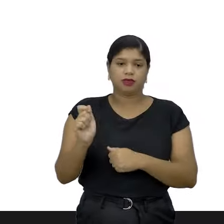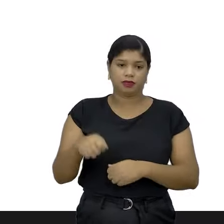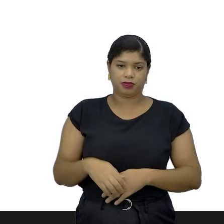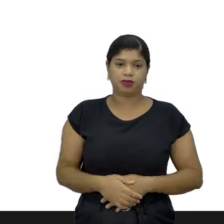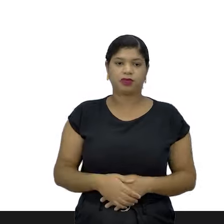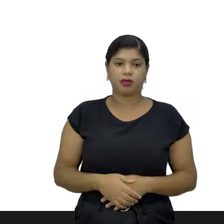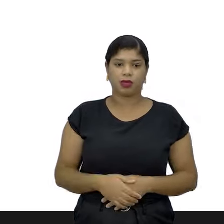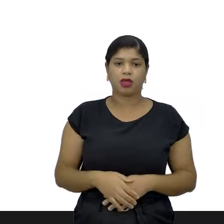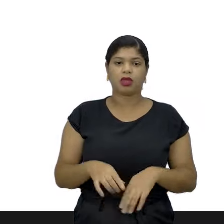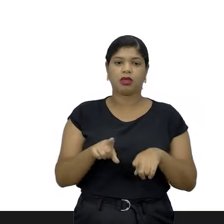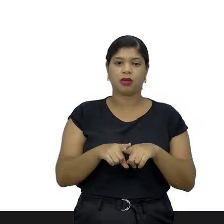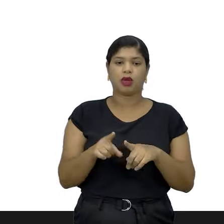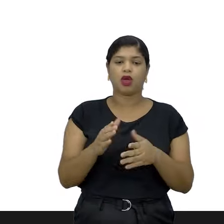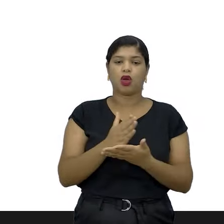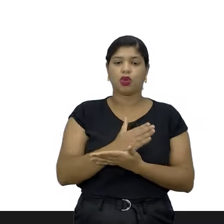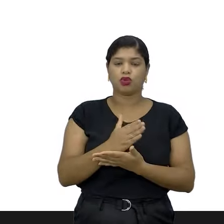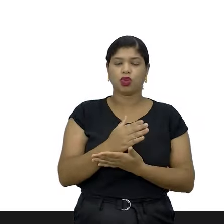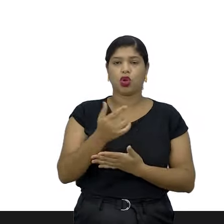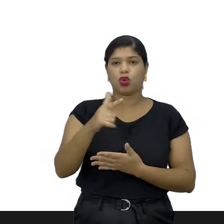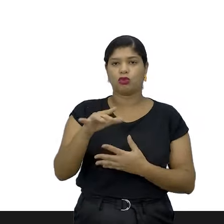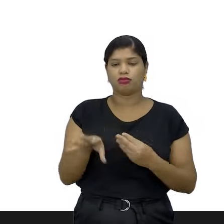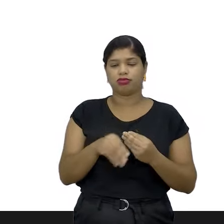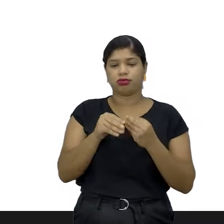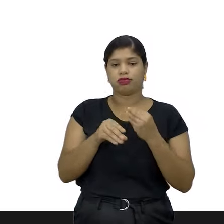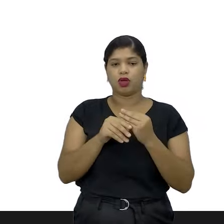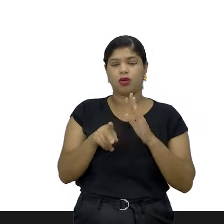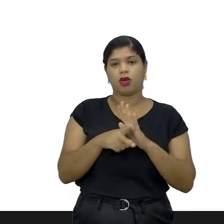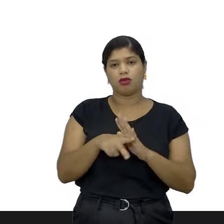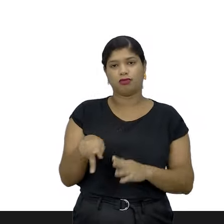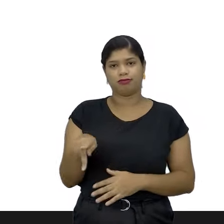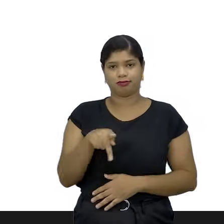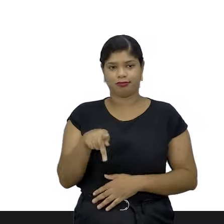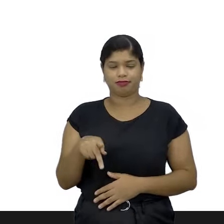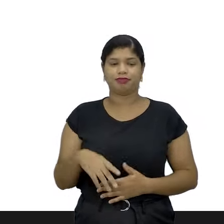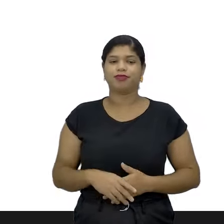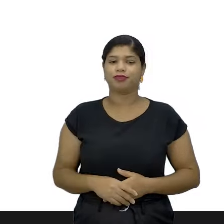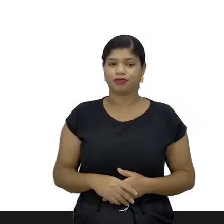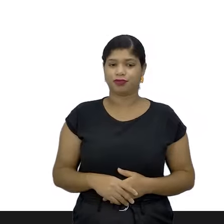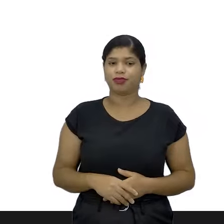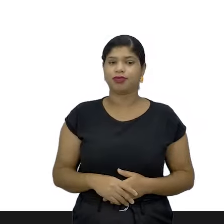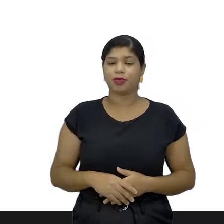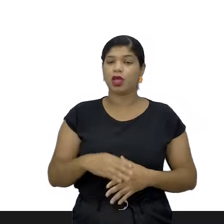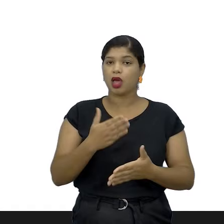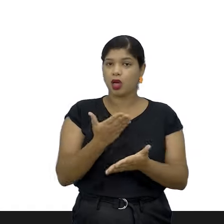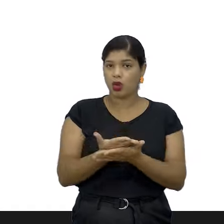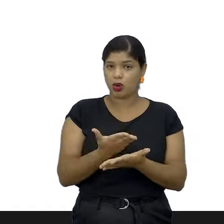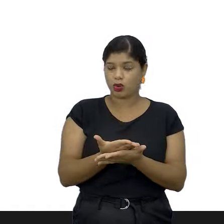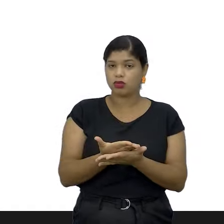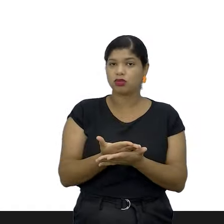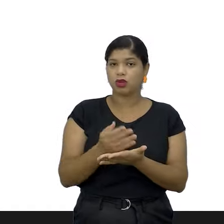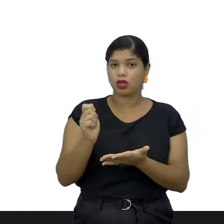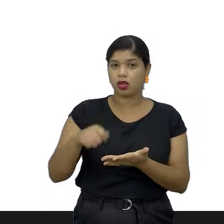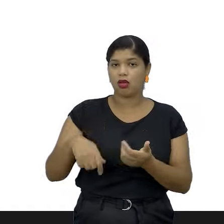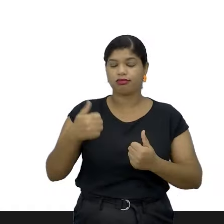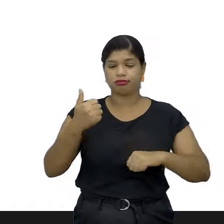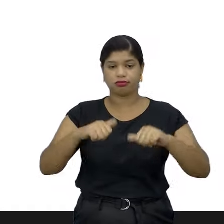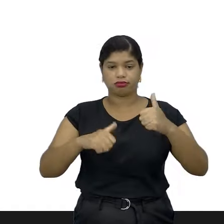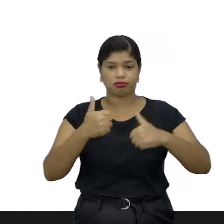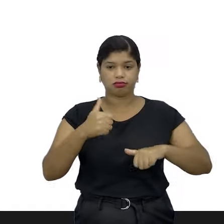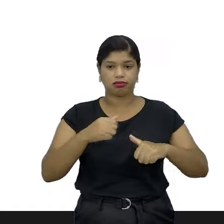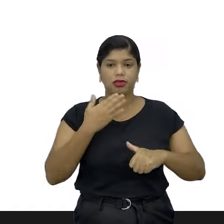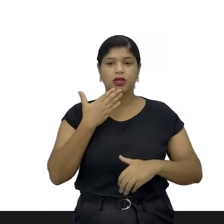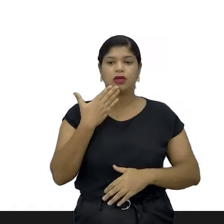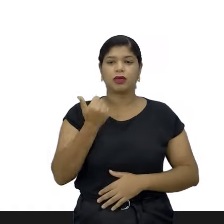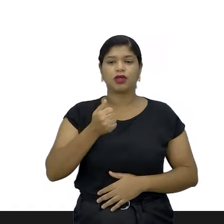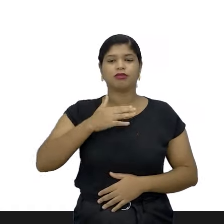outros ingredientes que serão ditados pelo professor, tá? E essa aula a gente vai analisar com um pouco